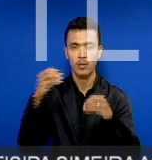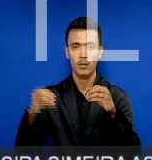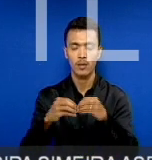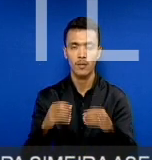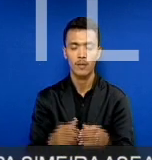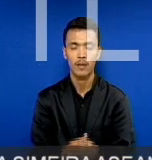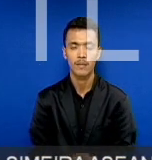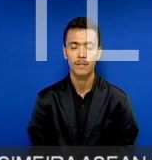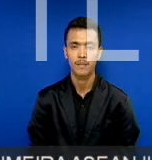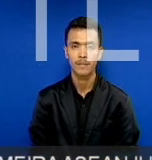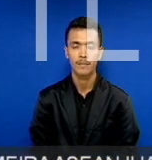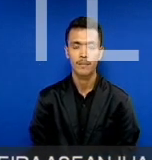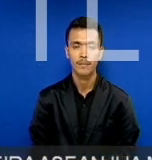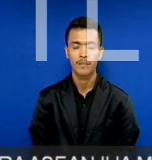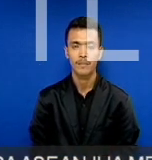celebra